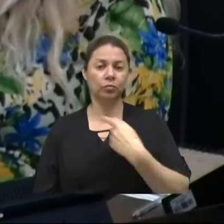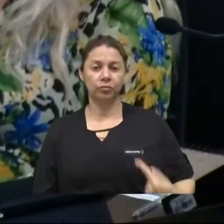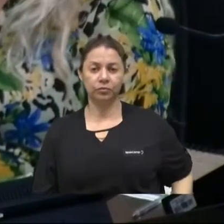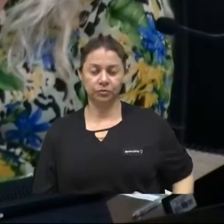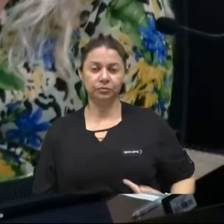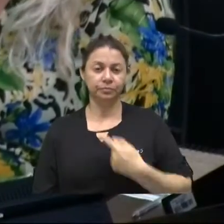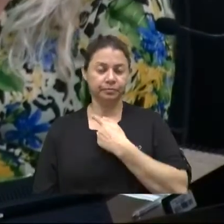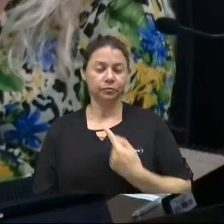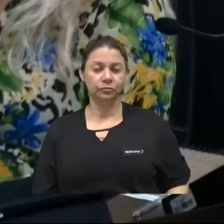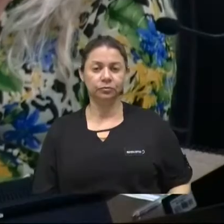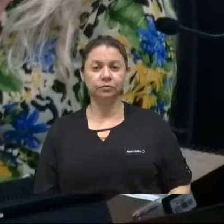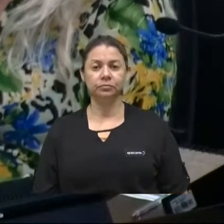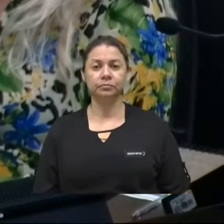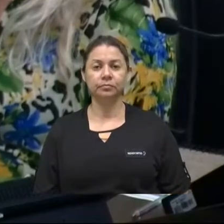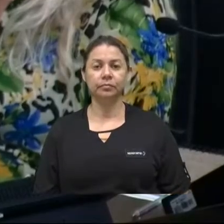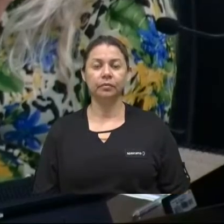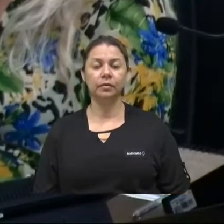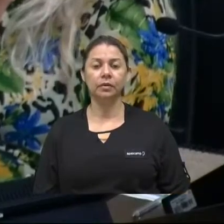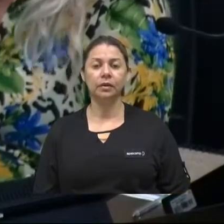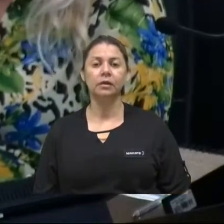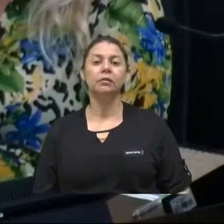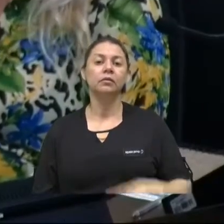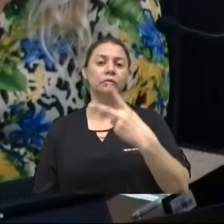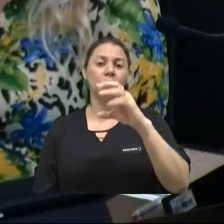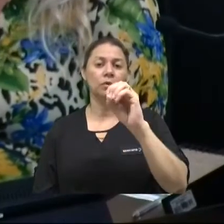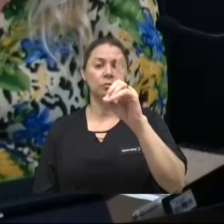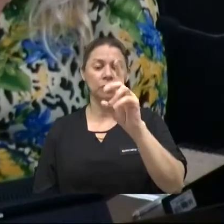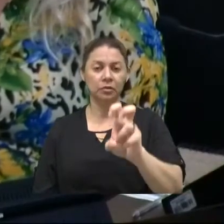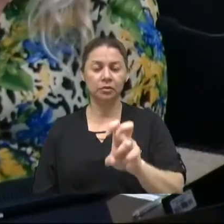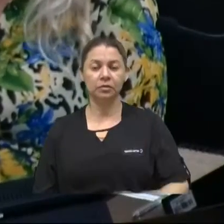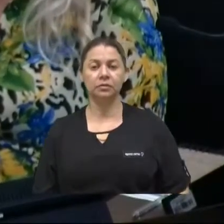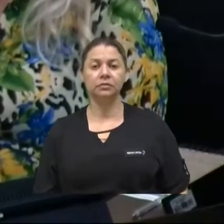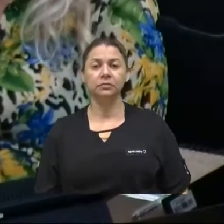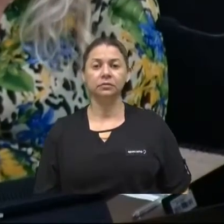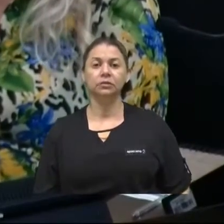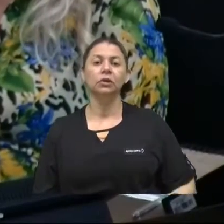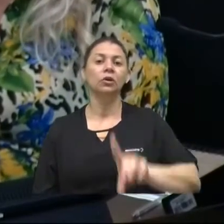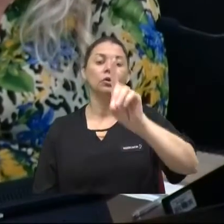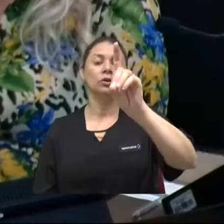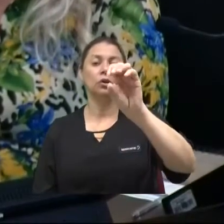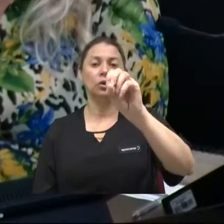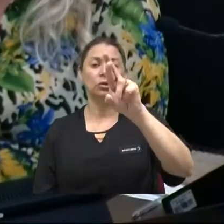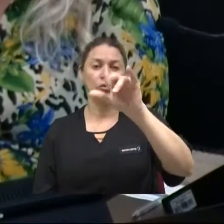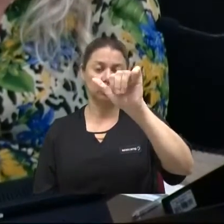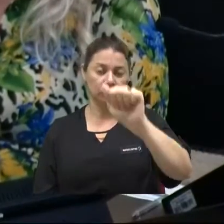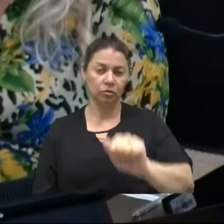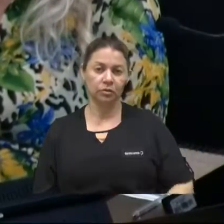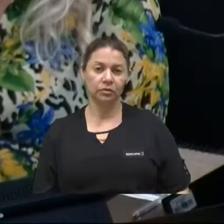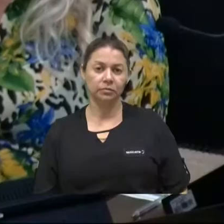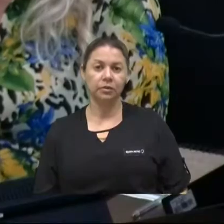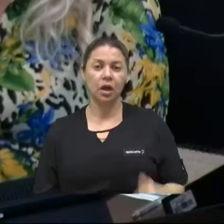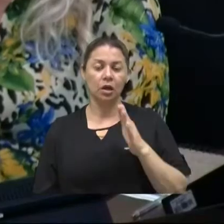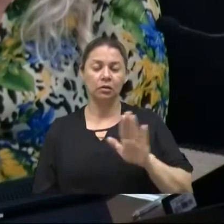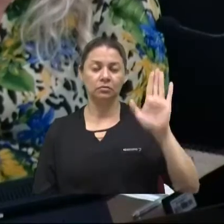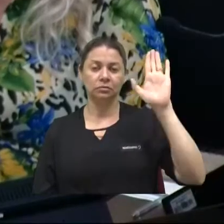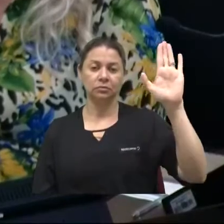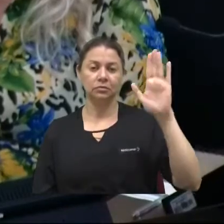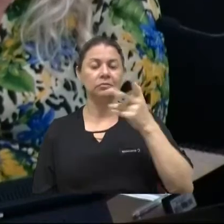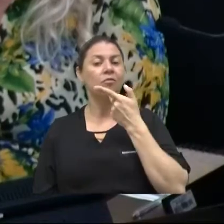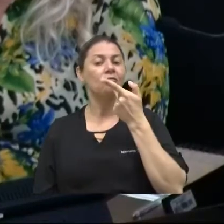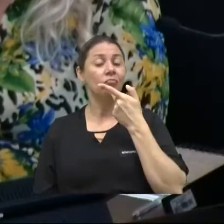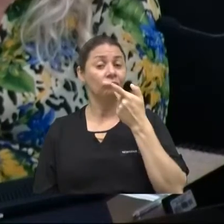primeira vez à União 2015, em agosto. O governador eleito João Dória, ainda como candidato, afirmou a